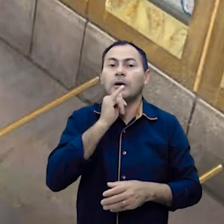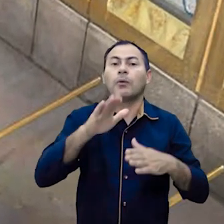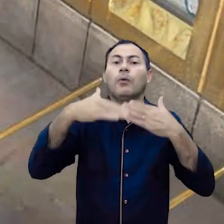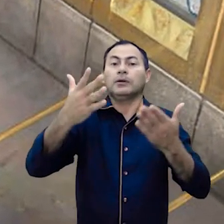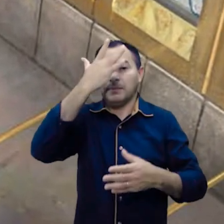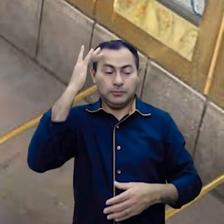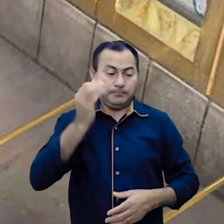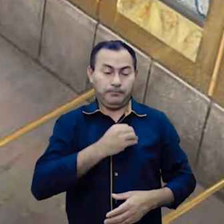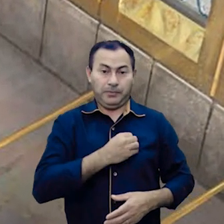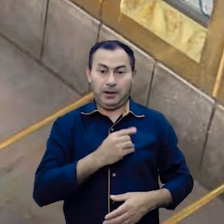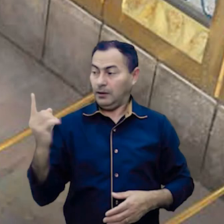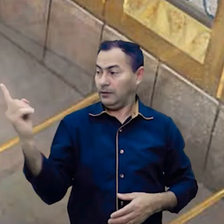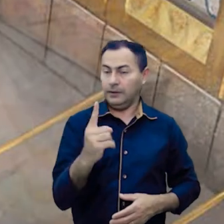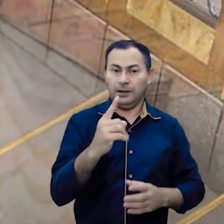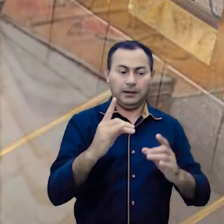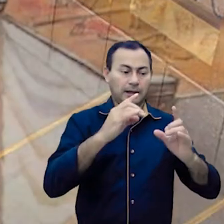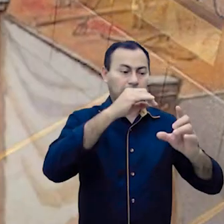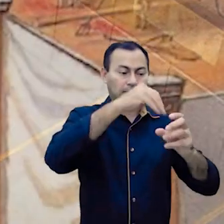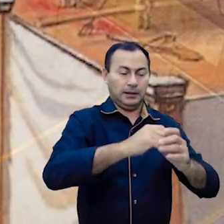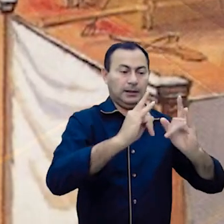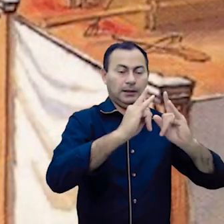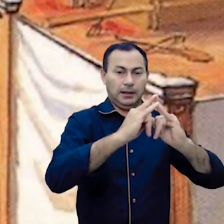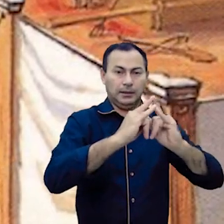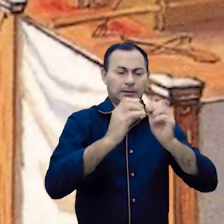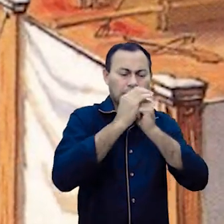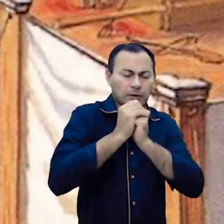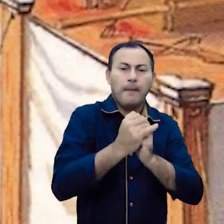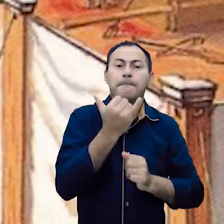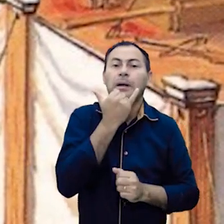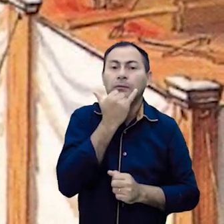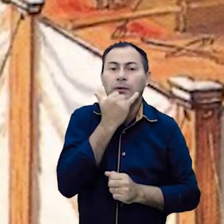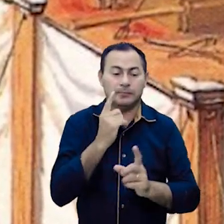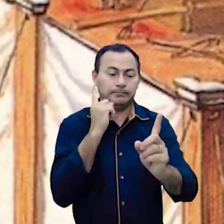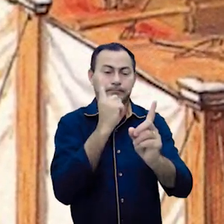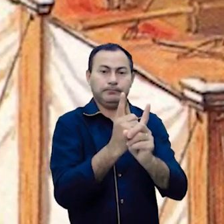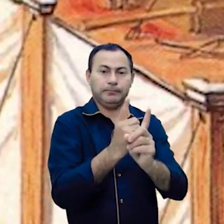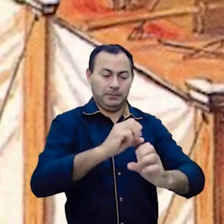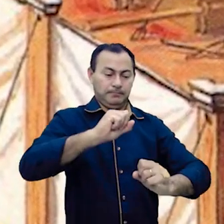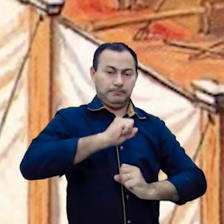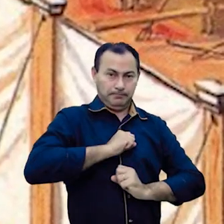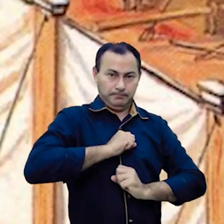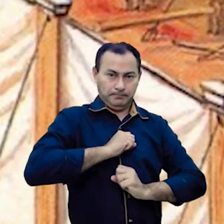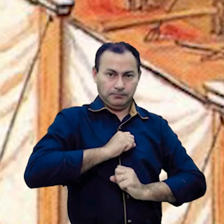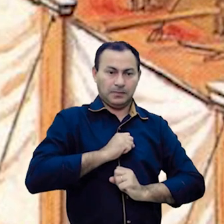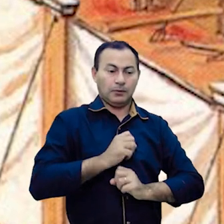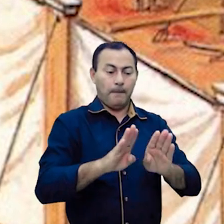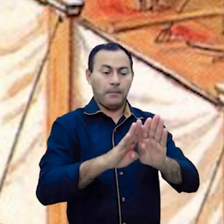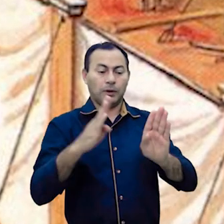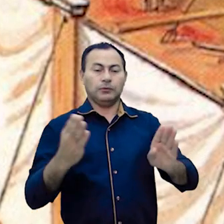Deus por exemplo quando um pecador vinha para tenda de adoração para ser perdoado ele se encontrava com